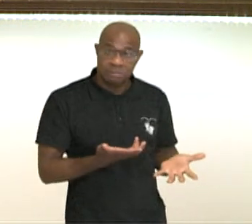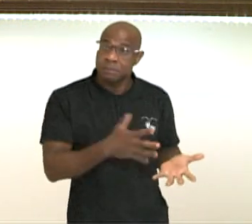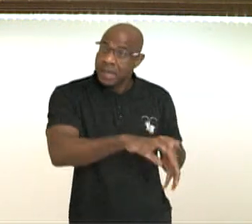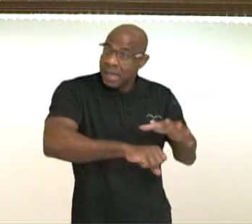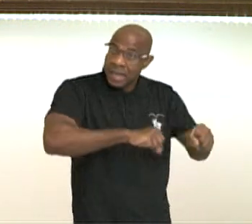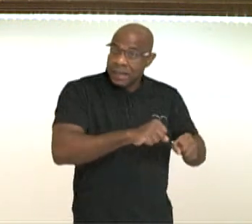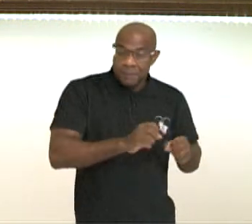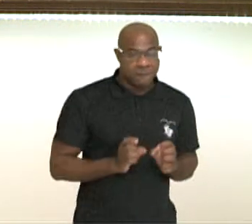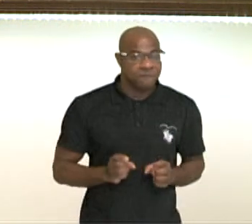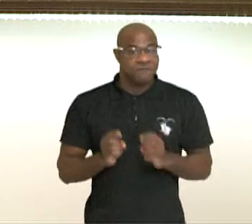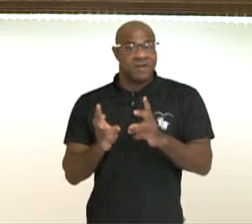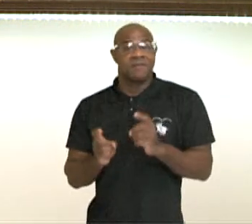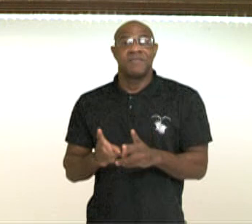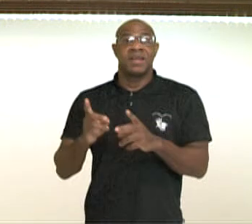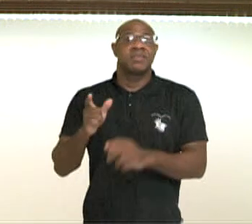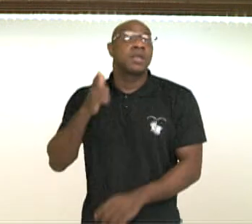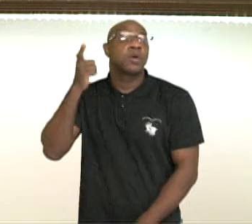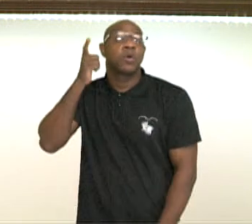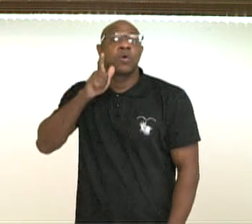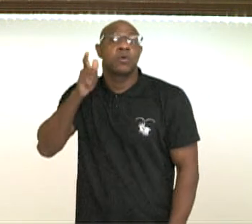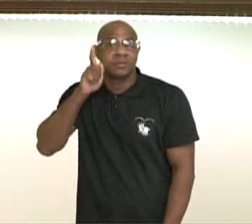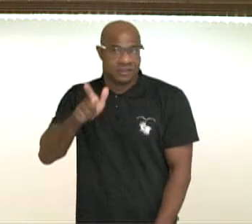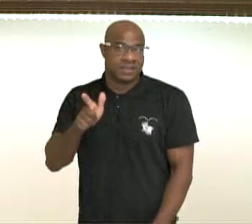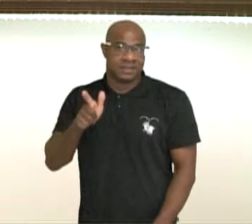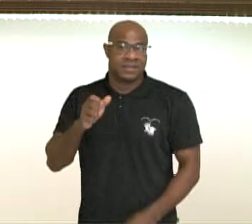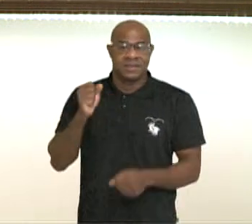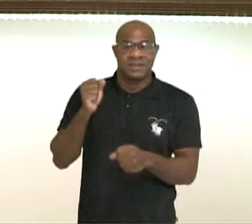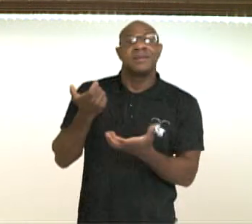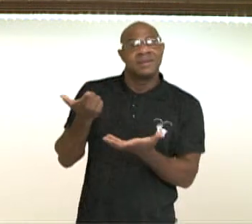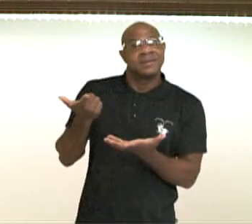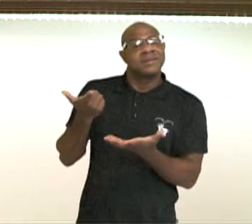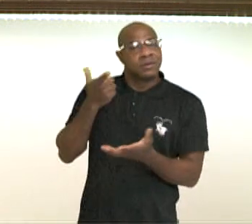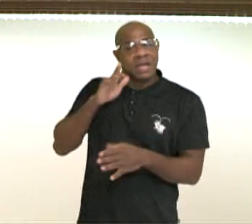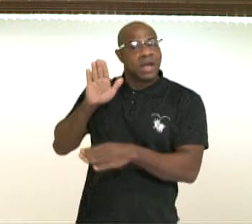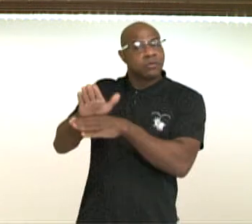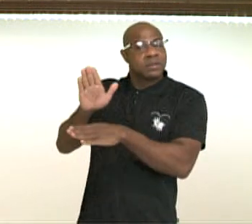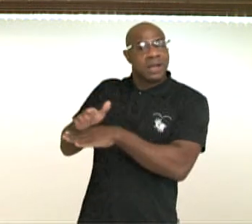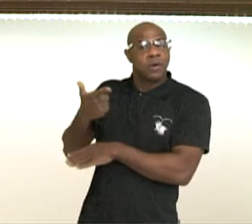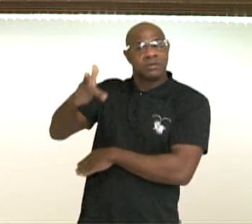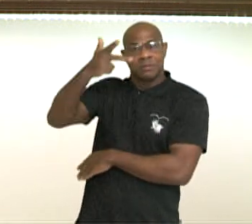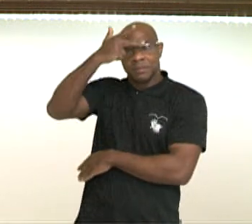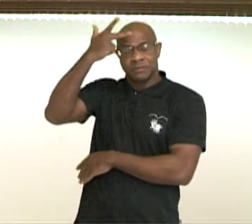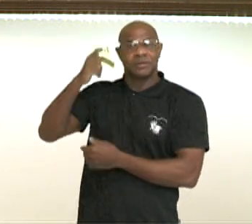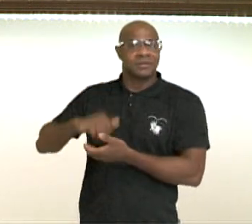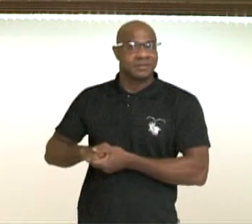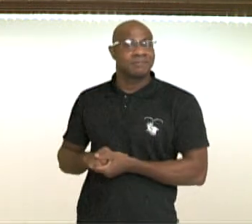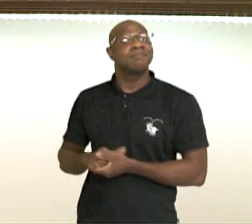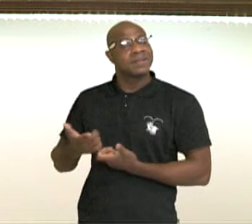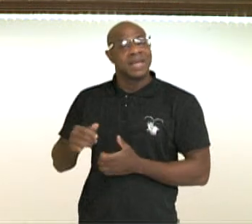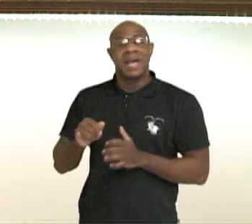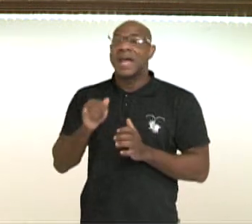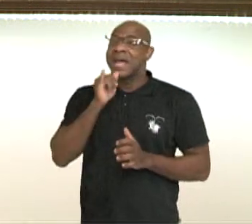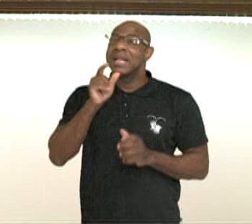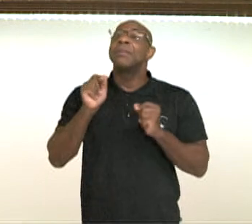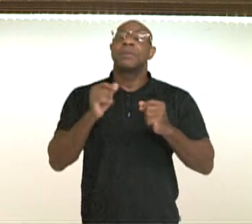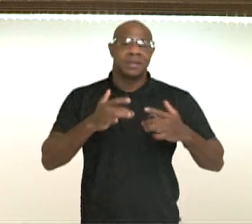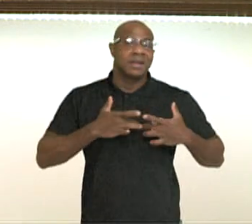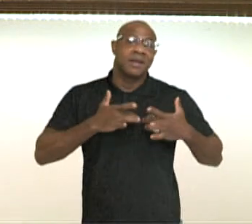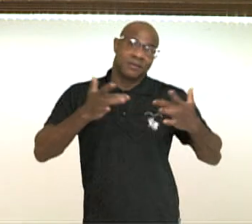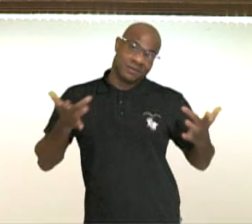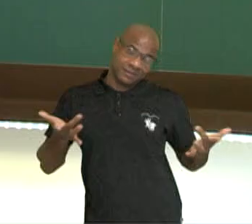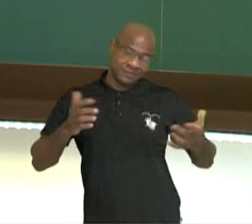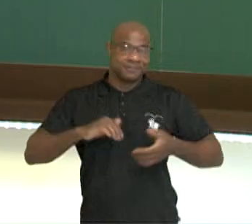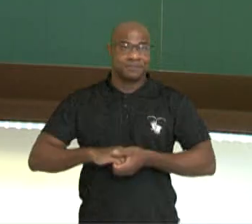manguezal, vende e dá vida para outras pessoas. Olha o exemplo de solidariedade do seu Sebastião. Atividade